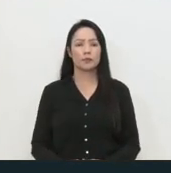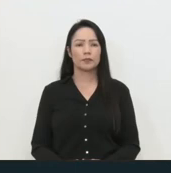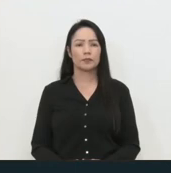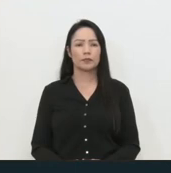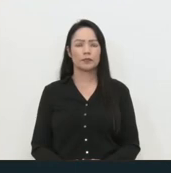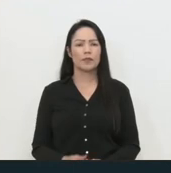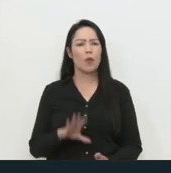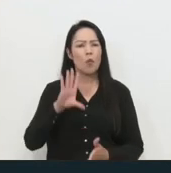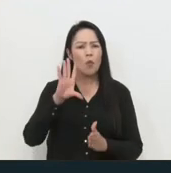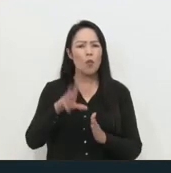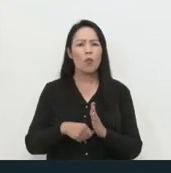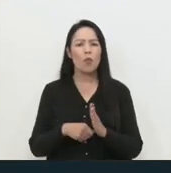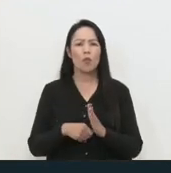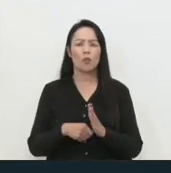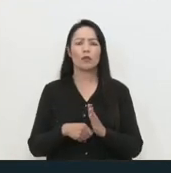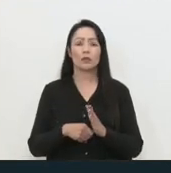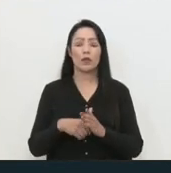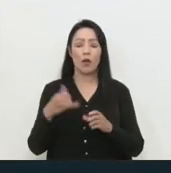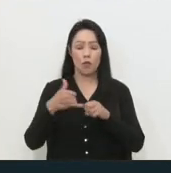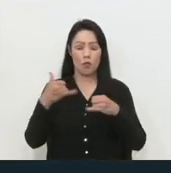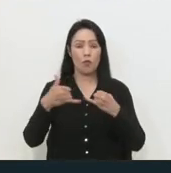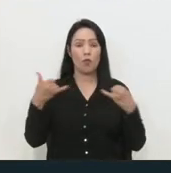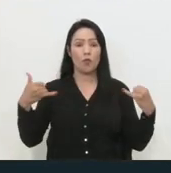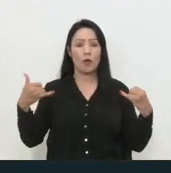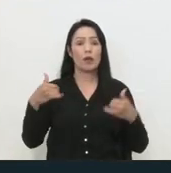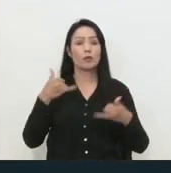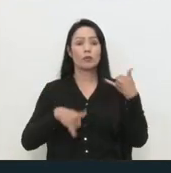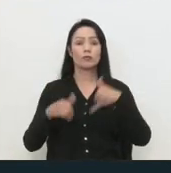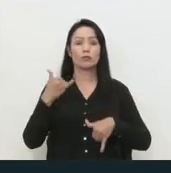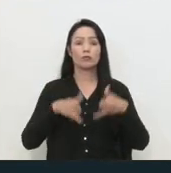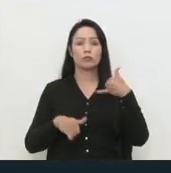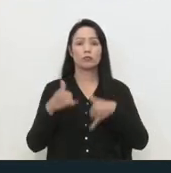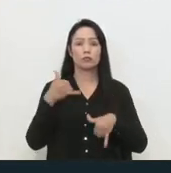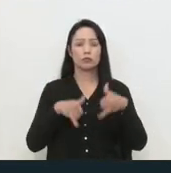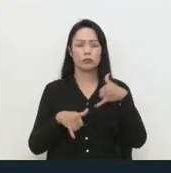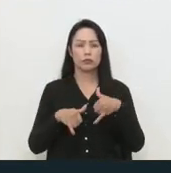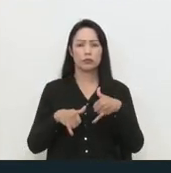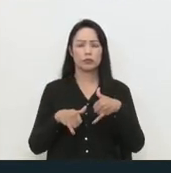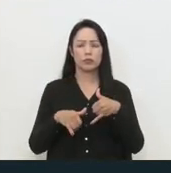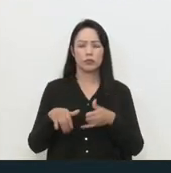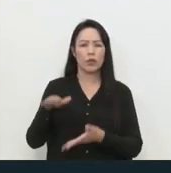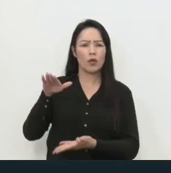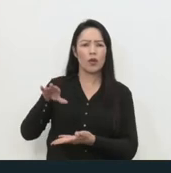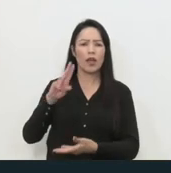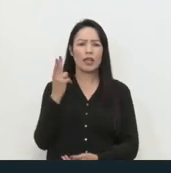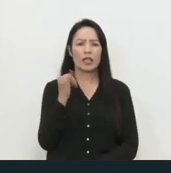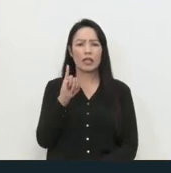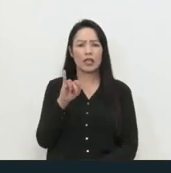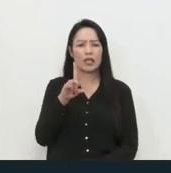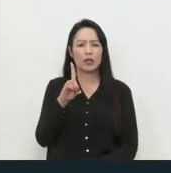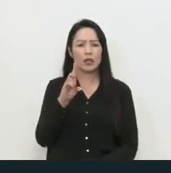furtos de cabeamento de energia de hidrômetro de água